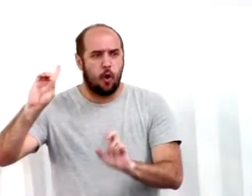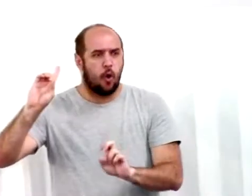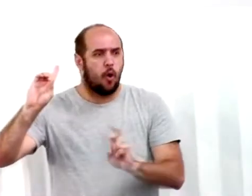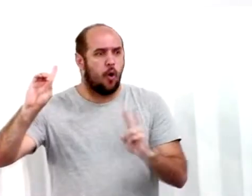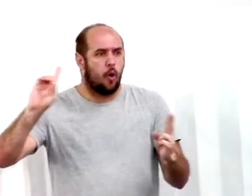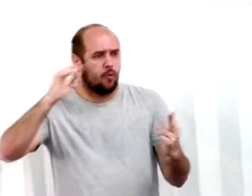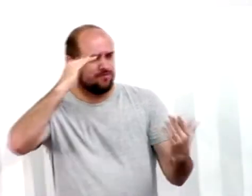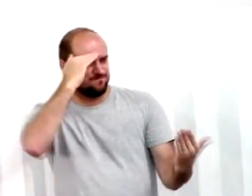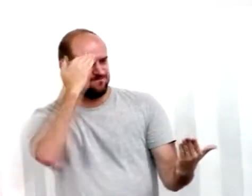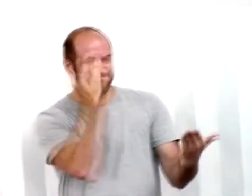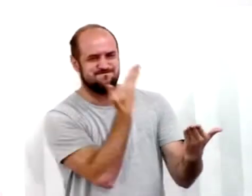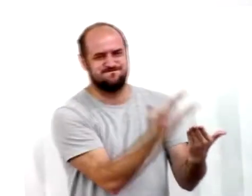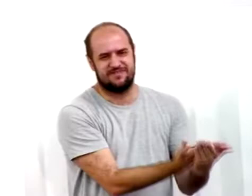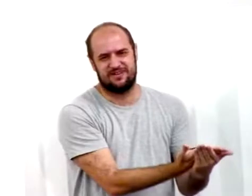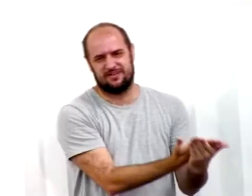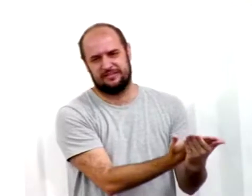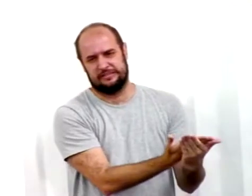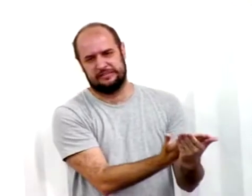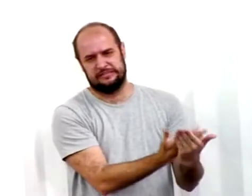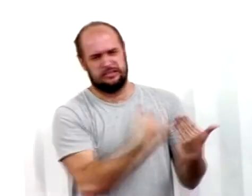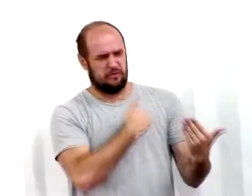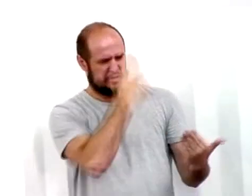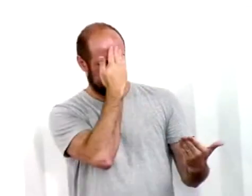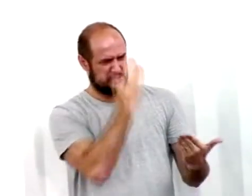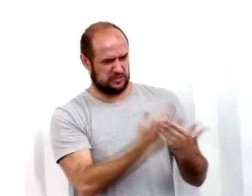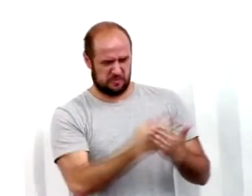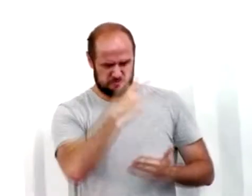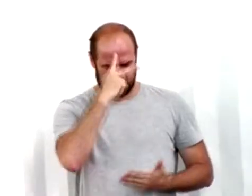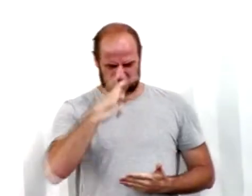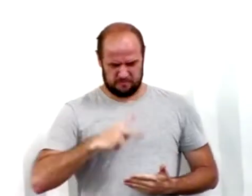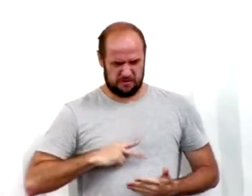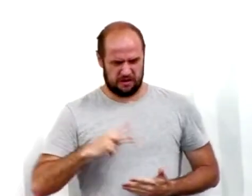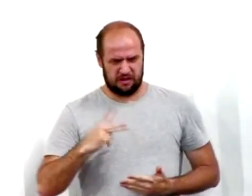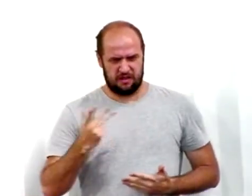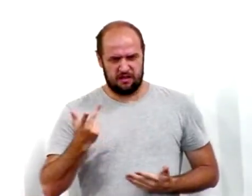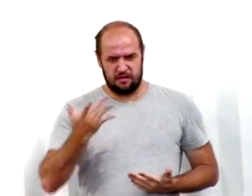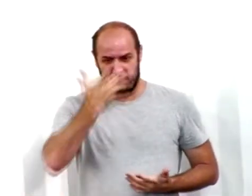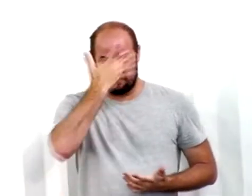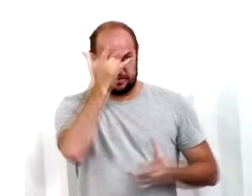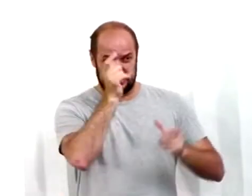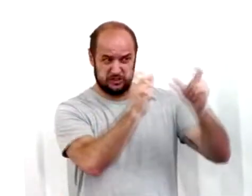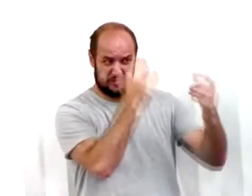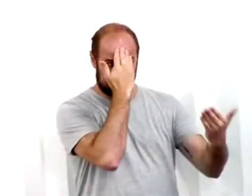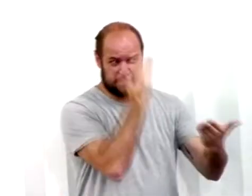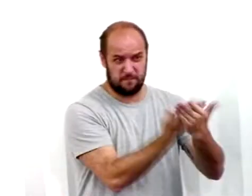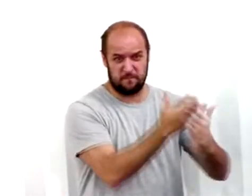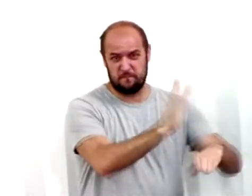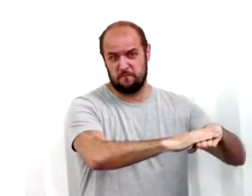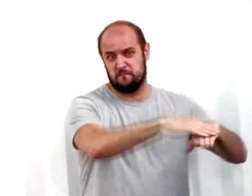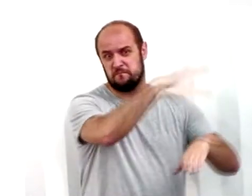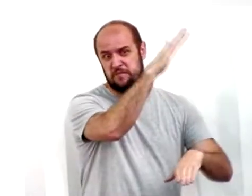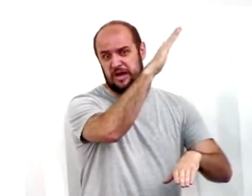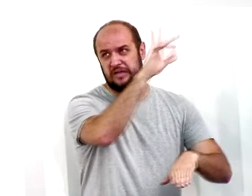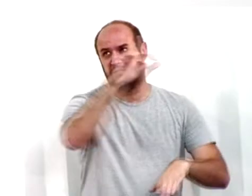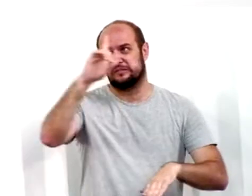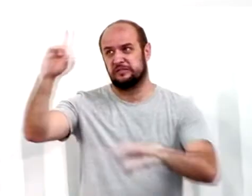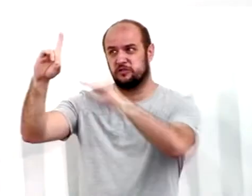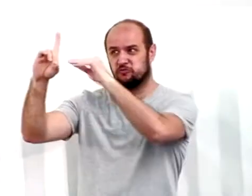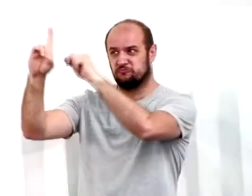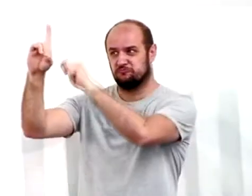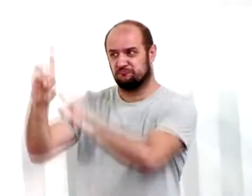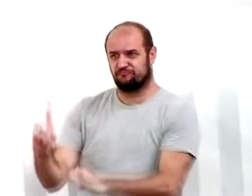nisso, no meu intelecto, nas minhas posses, em pessoas? Será que eu estou